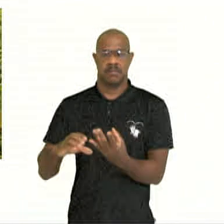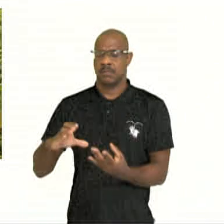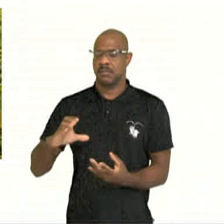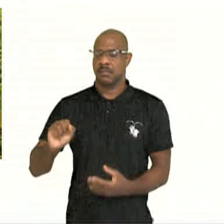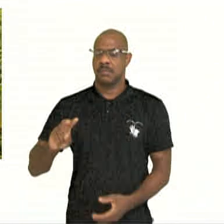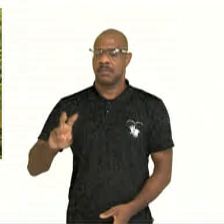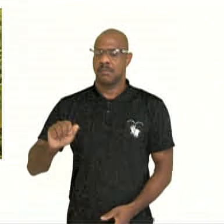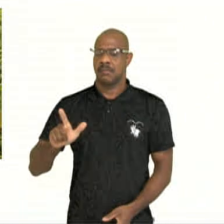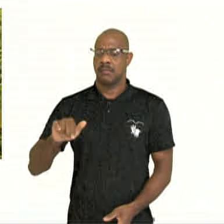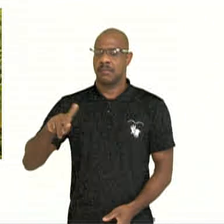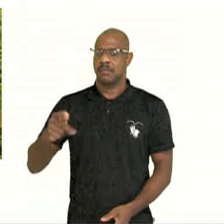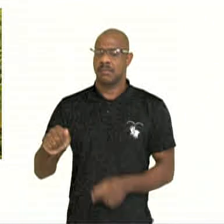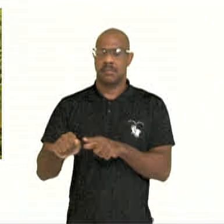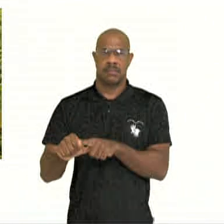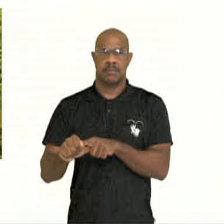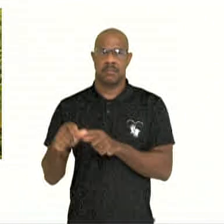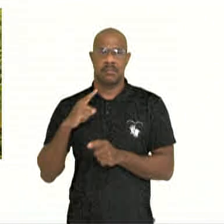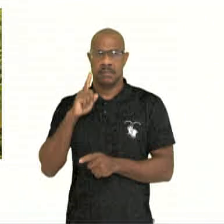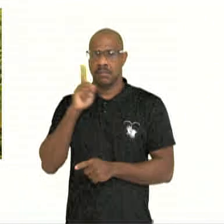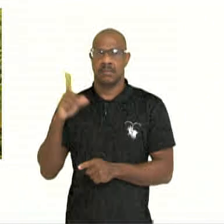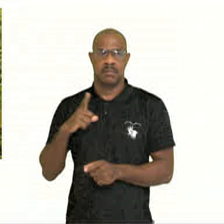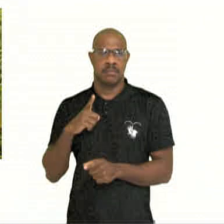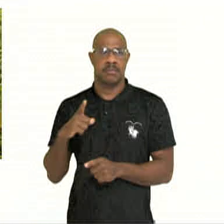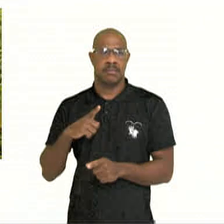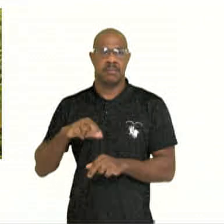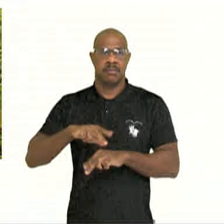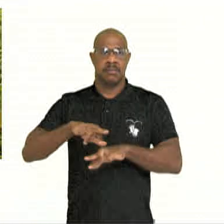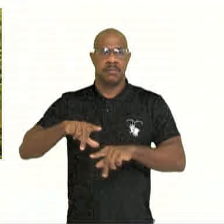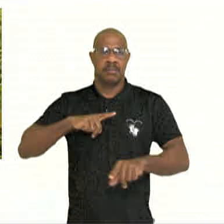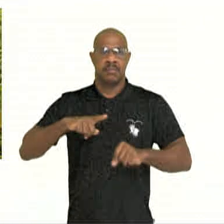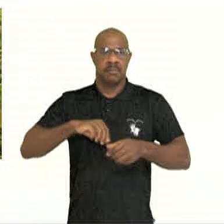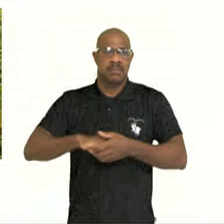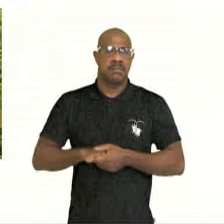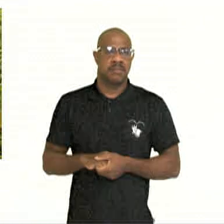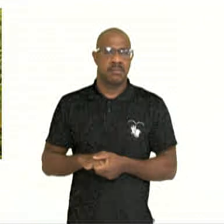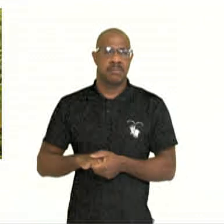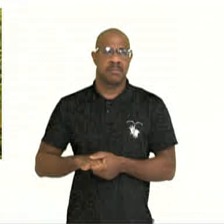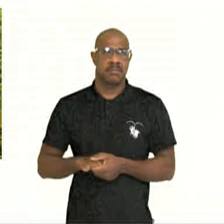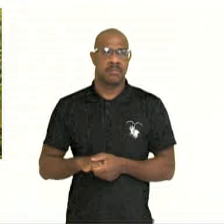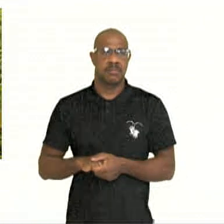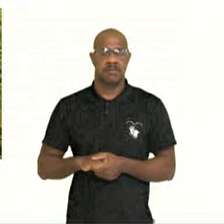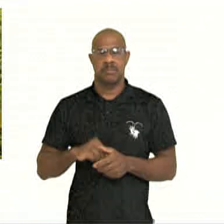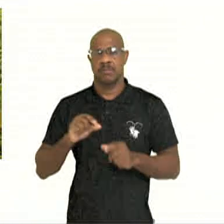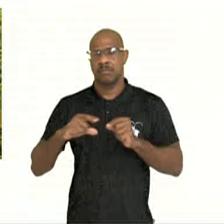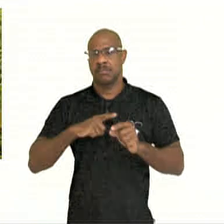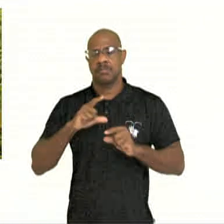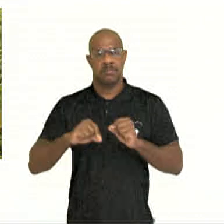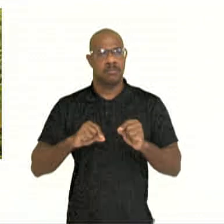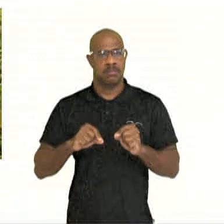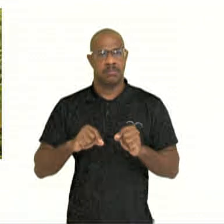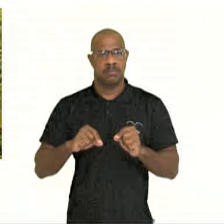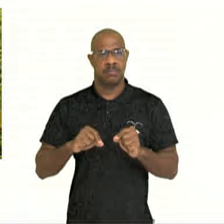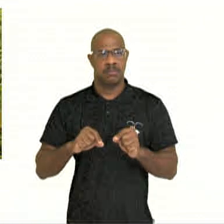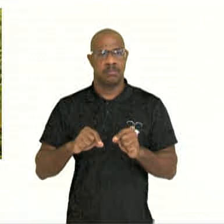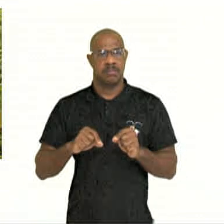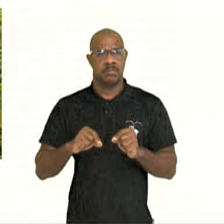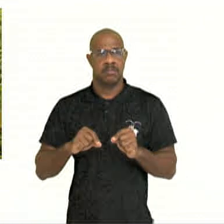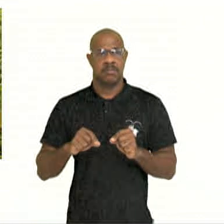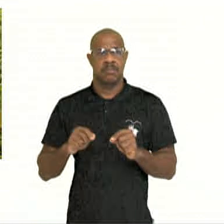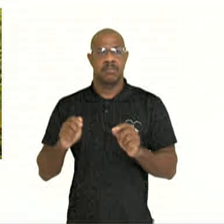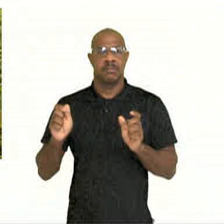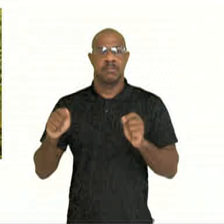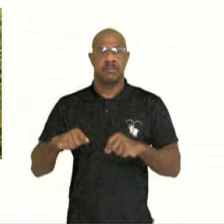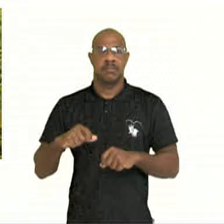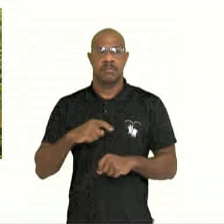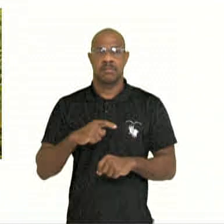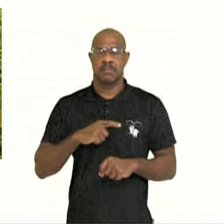do gênero Equisetum, tem alta concentração de cristais de sílica e que, se ingeridos pelo gado, podem lesionar